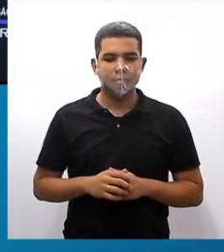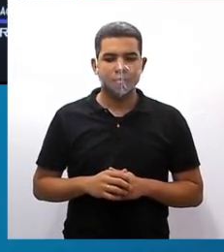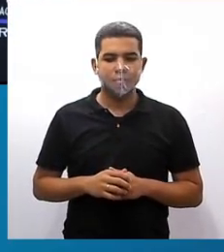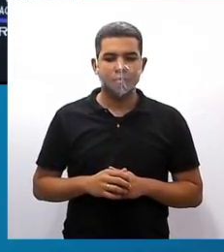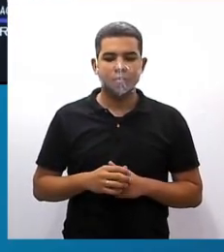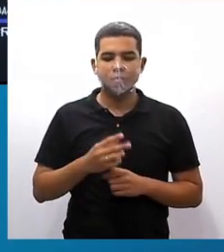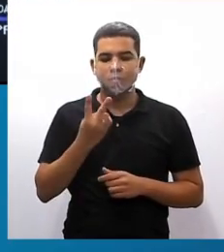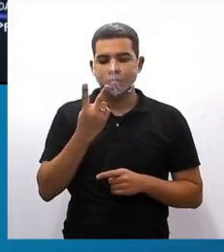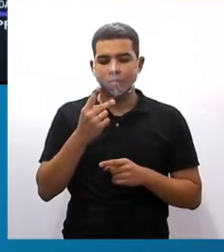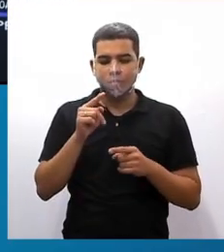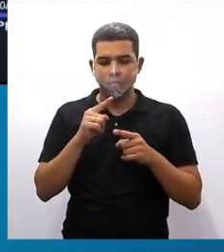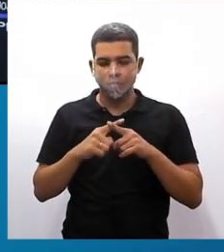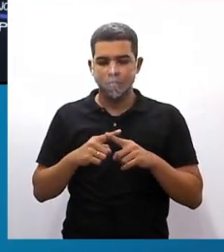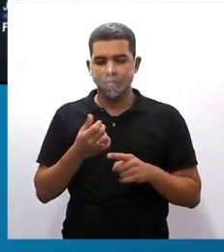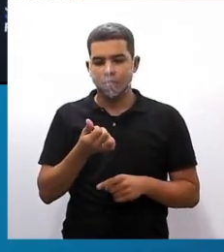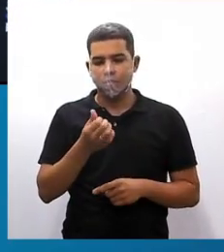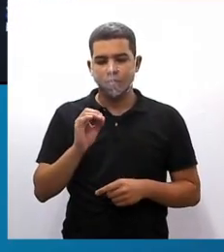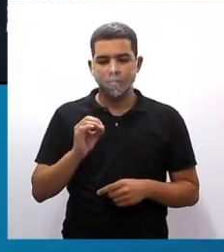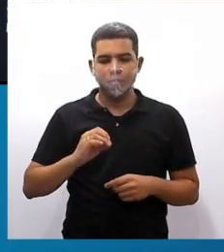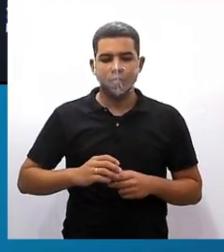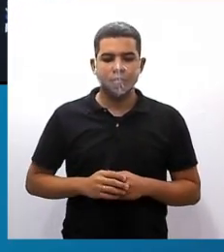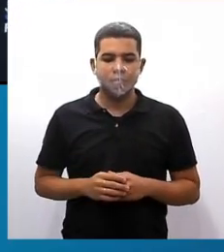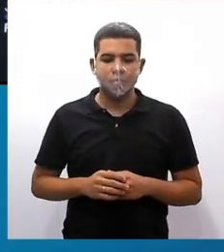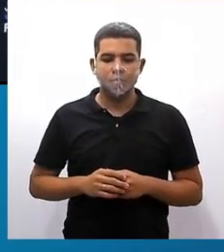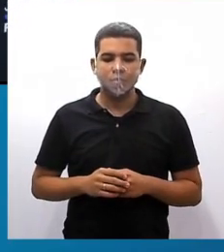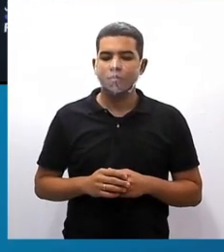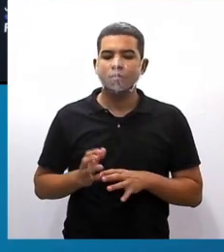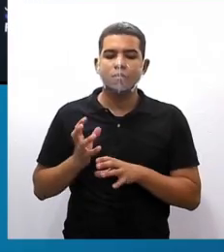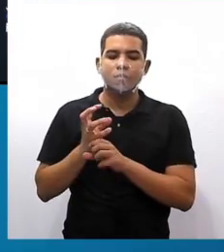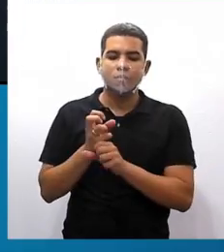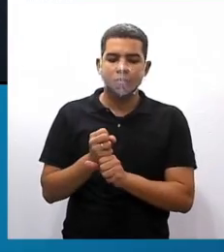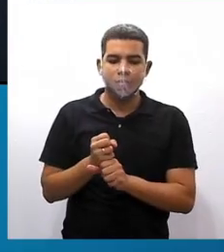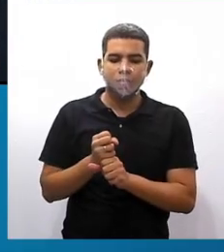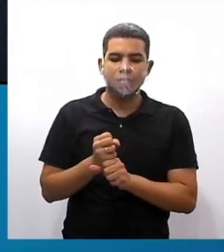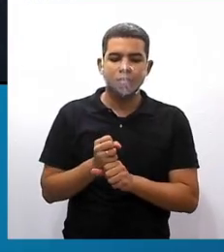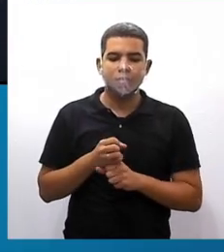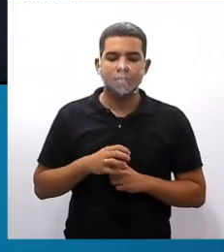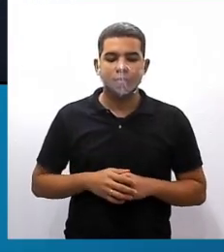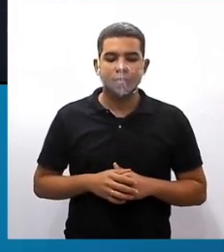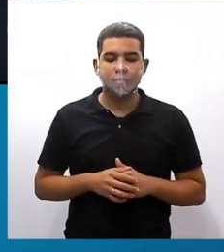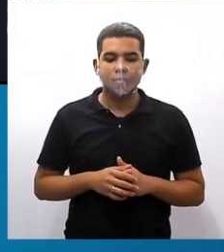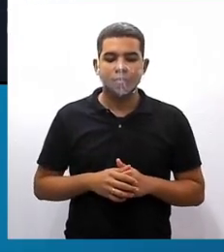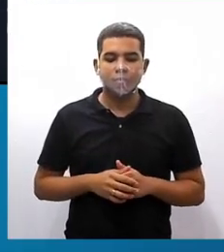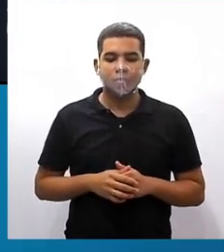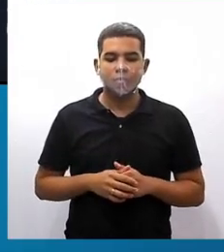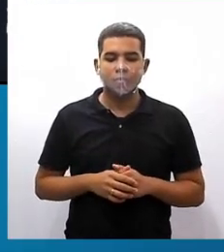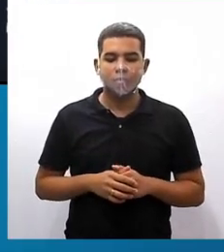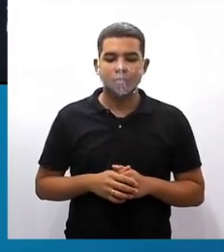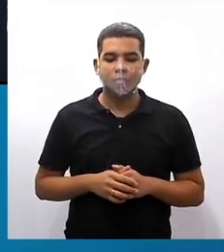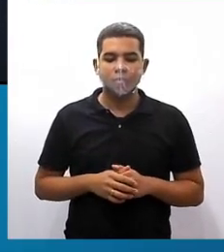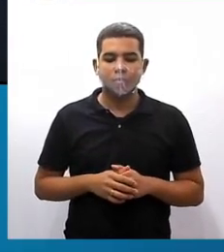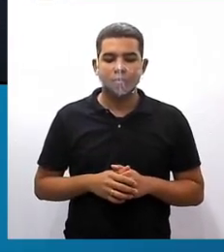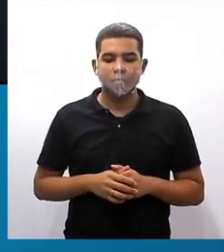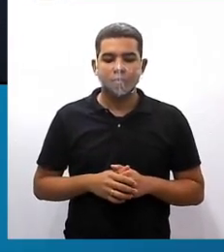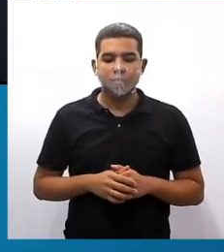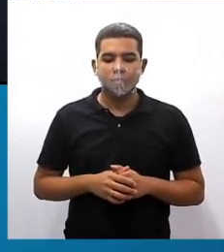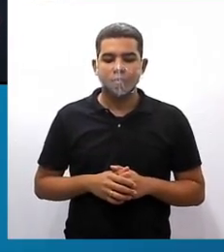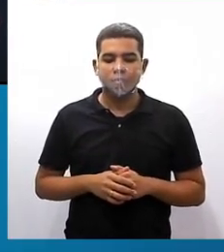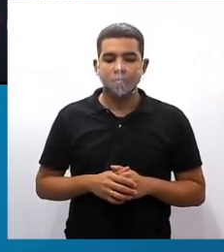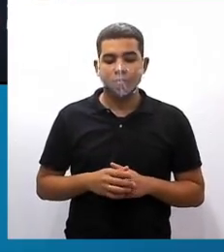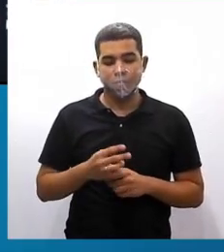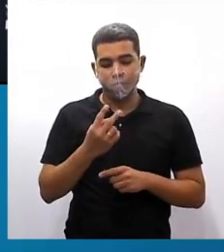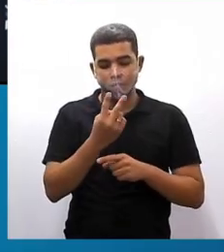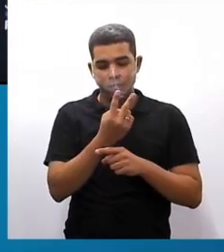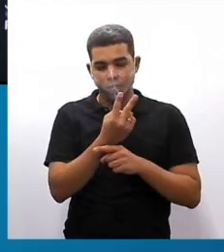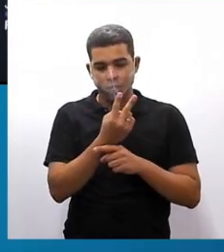vezes 60, 120. 120 dividido por 6, que vai bater quanto? 120